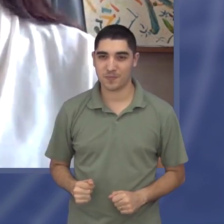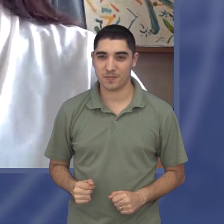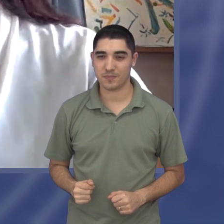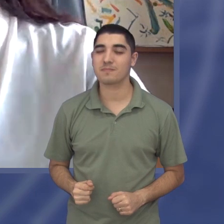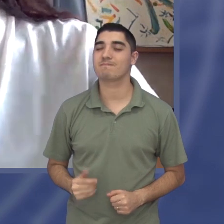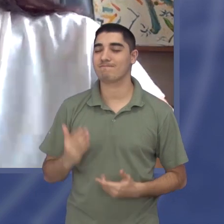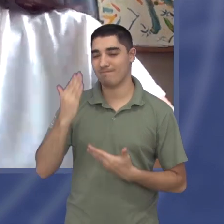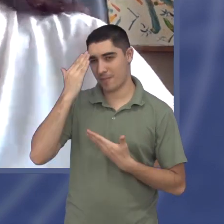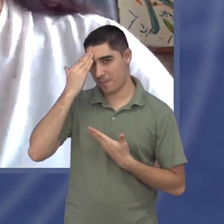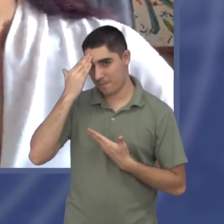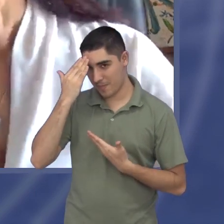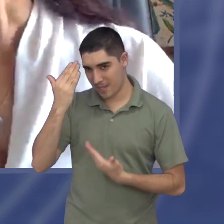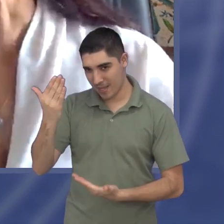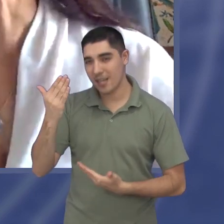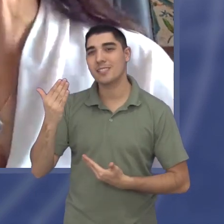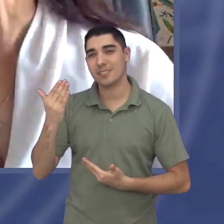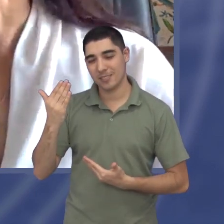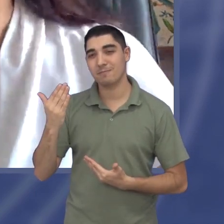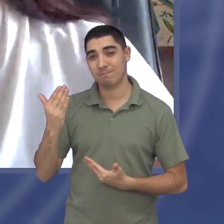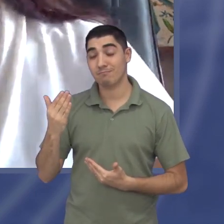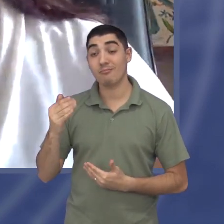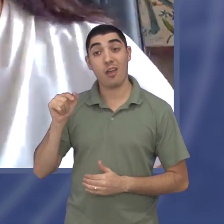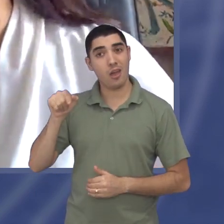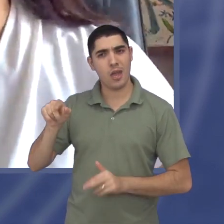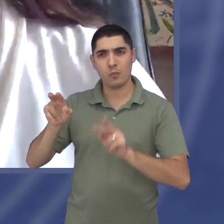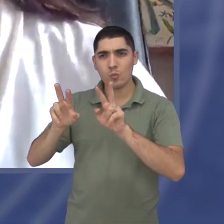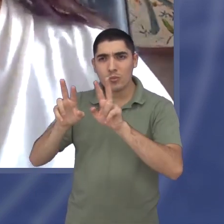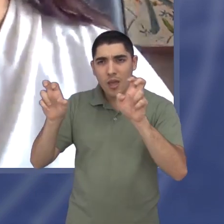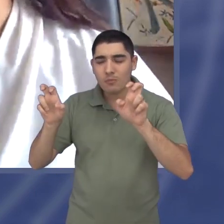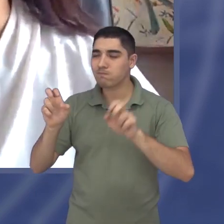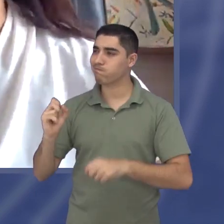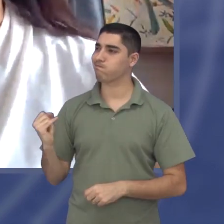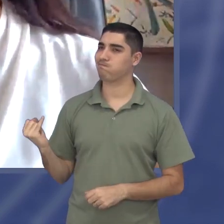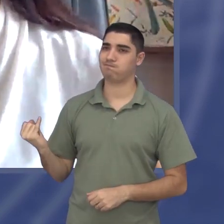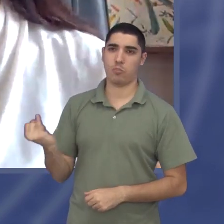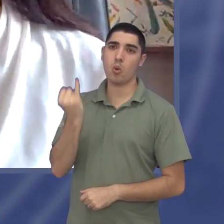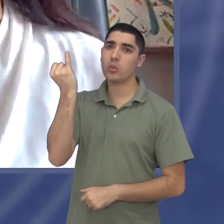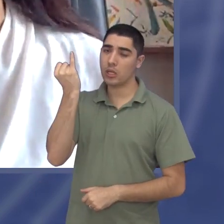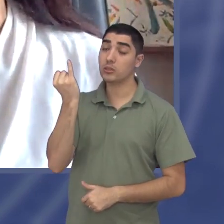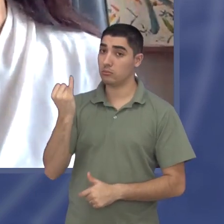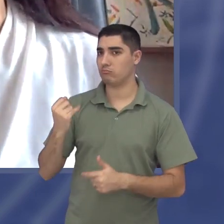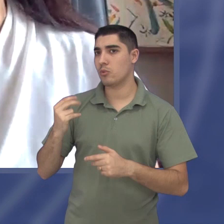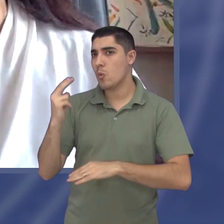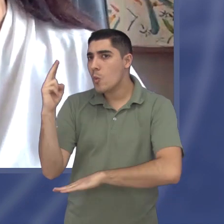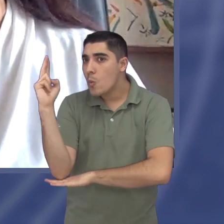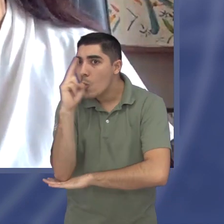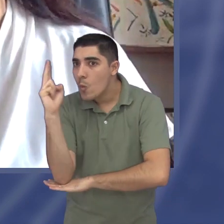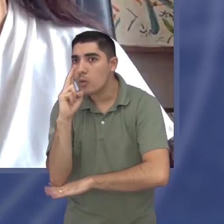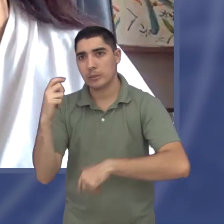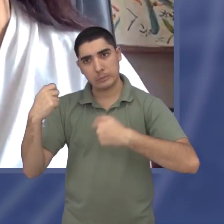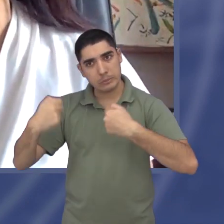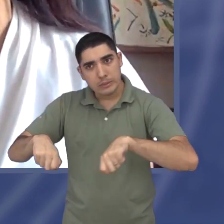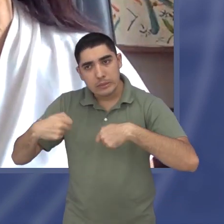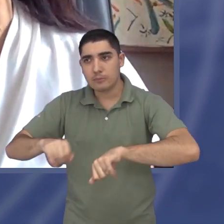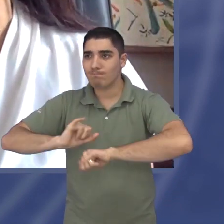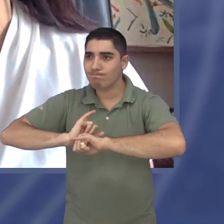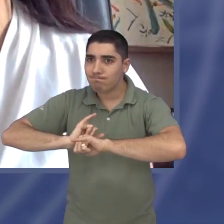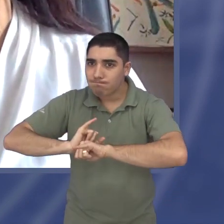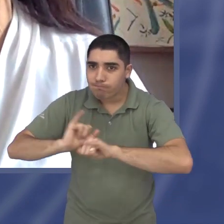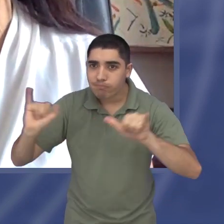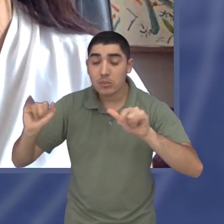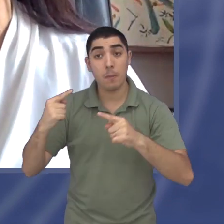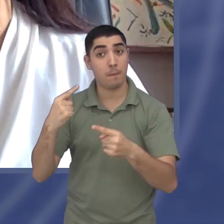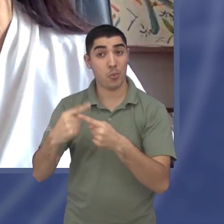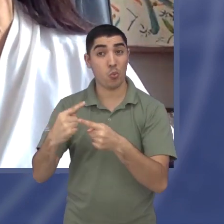Muito obrigada. É uma questão muito importante, eu acho que muito urgente e necessária a gente pensar